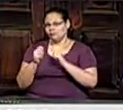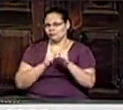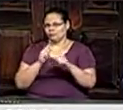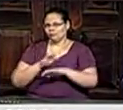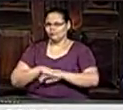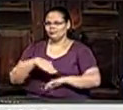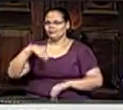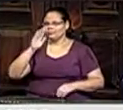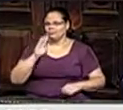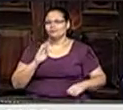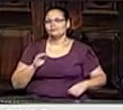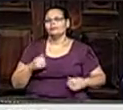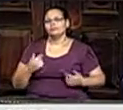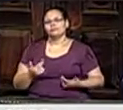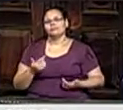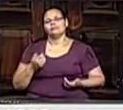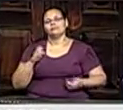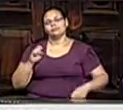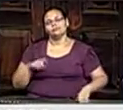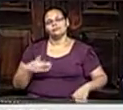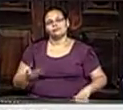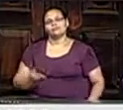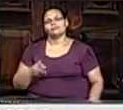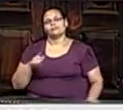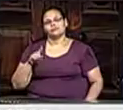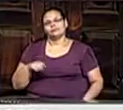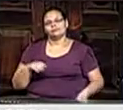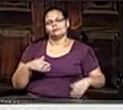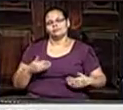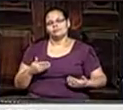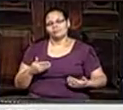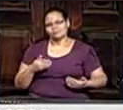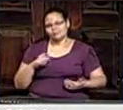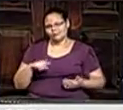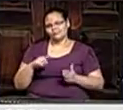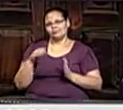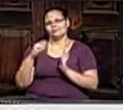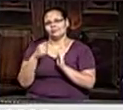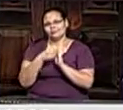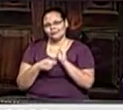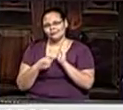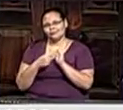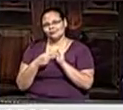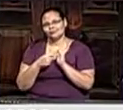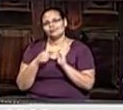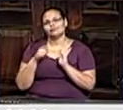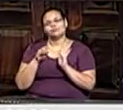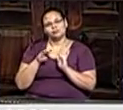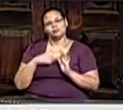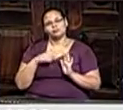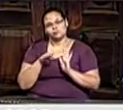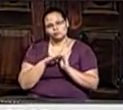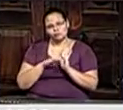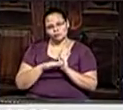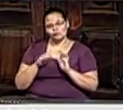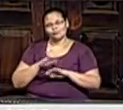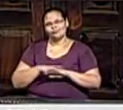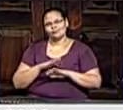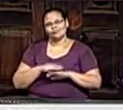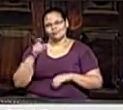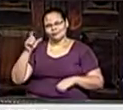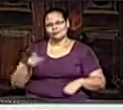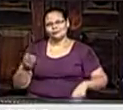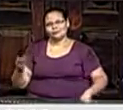econômico e a regência da matéria estaria na mão exclusiva do